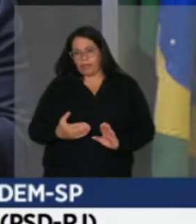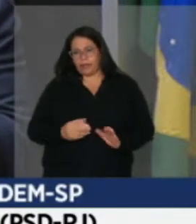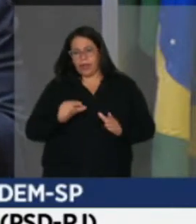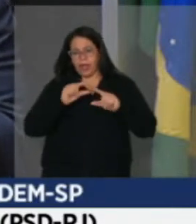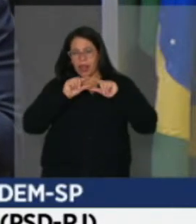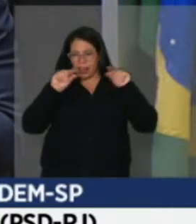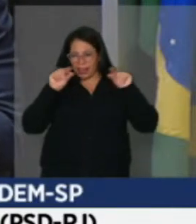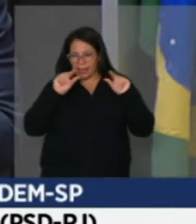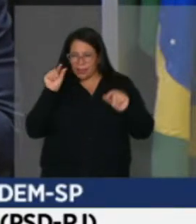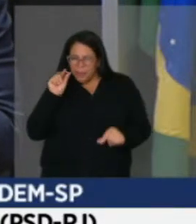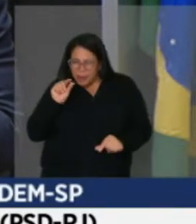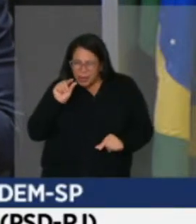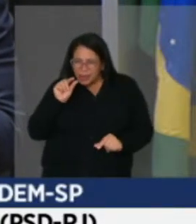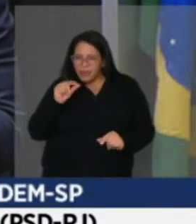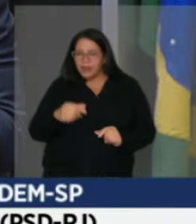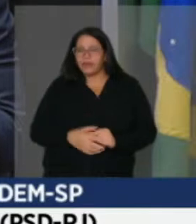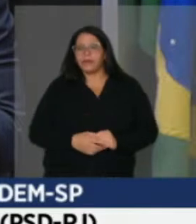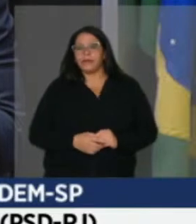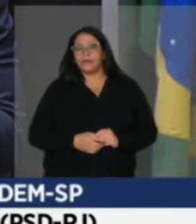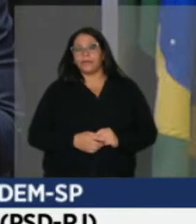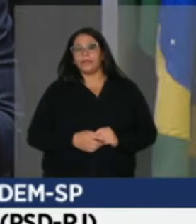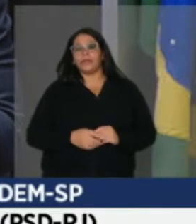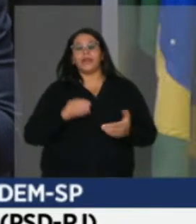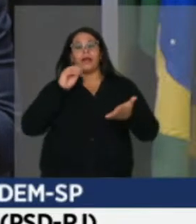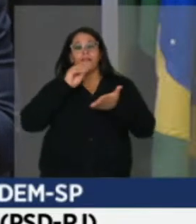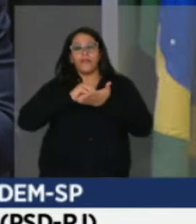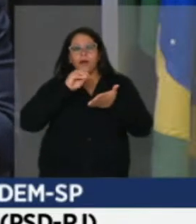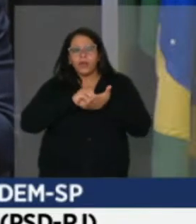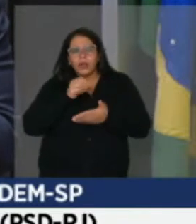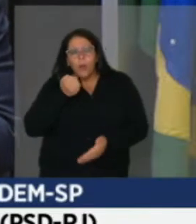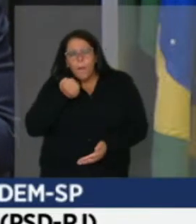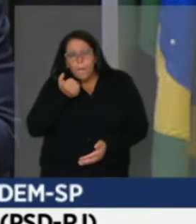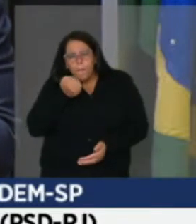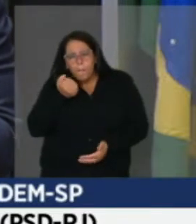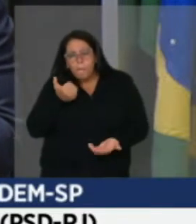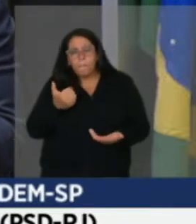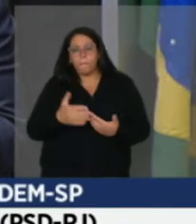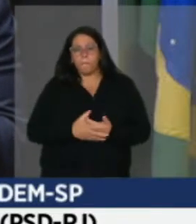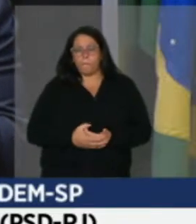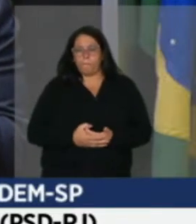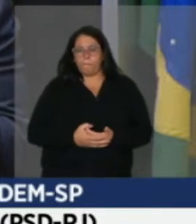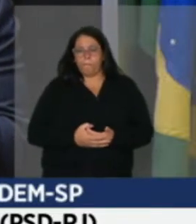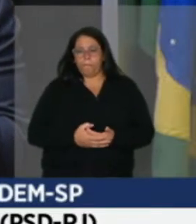aqui. Está faltando muito pouco.